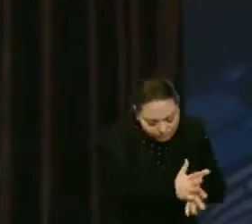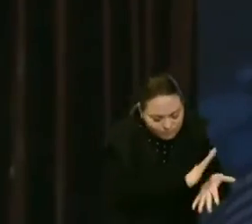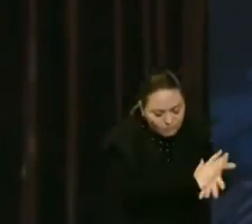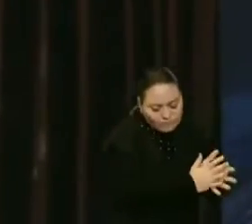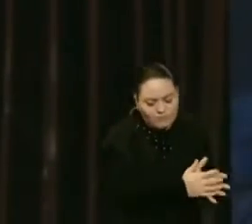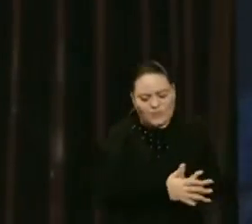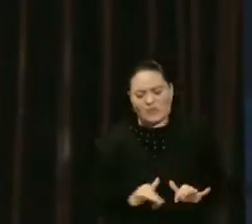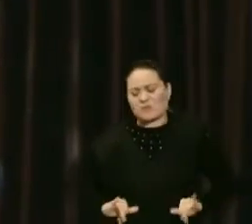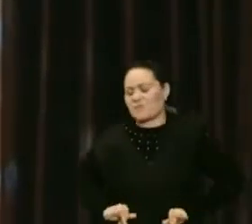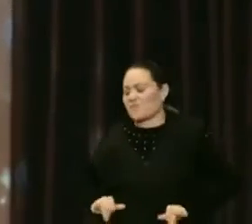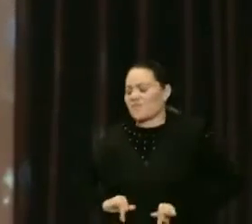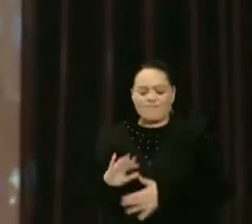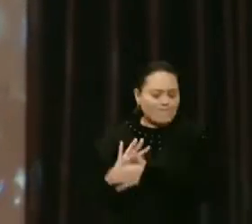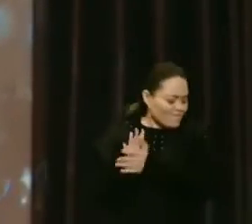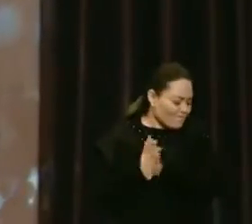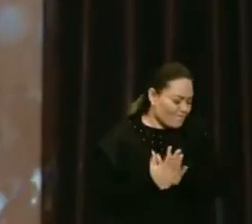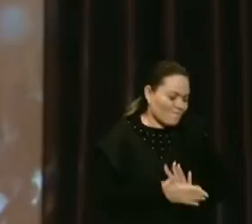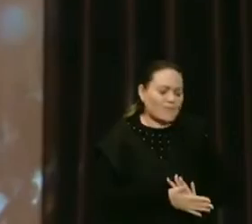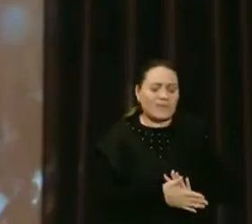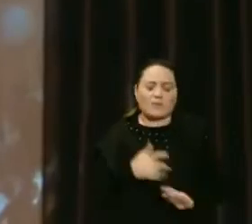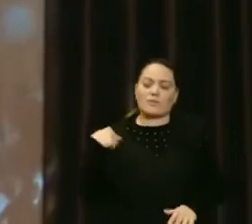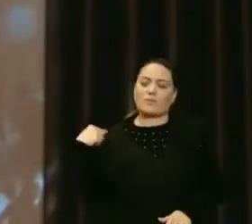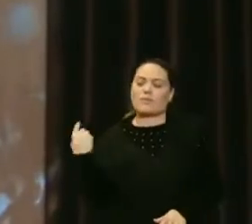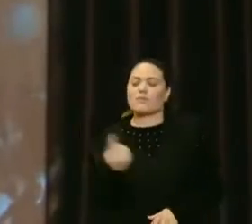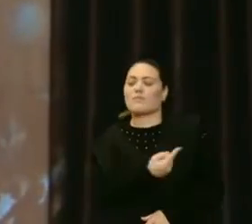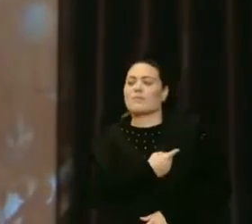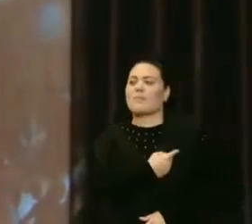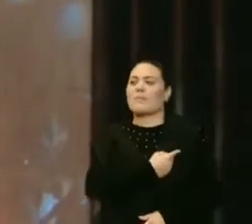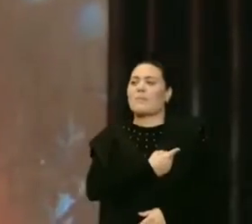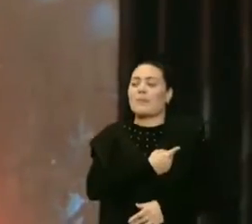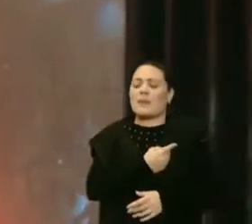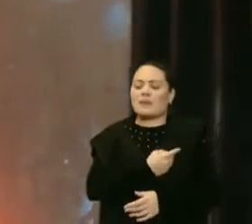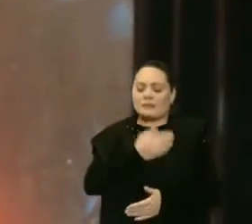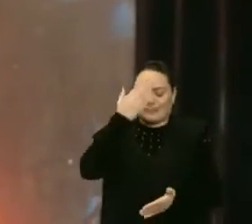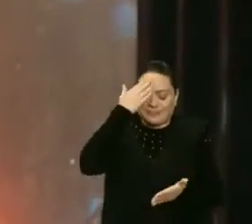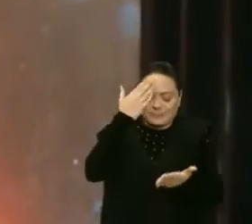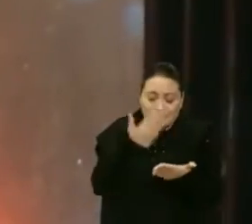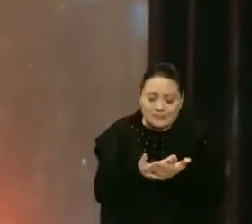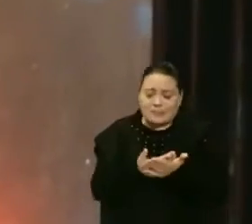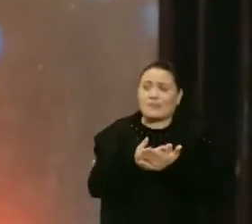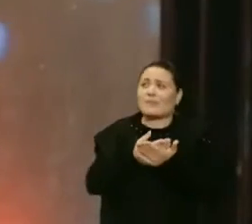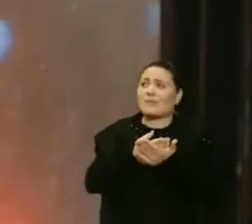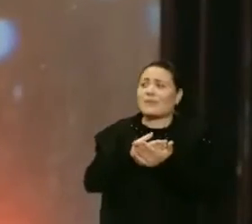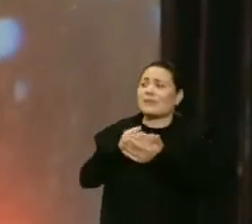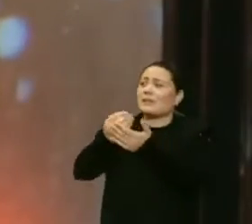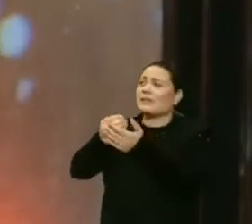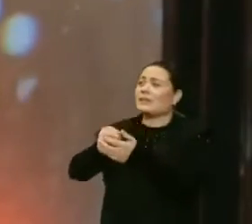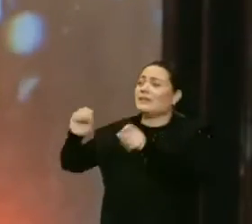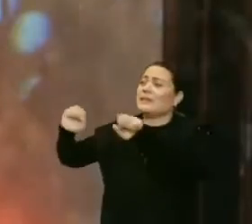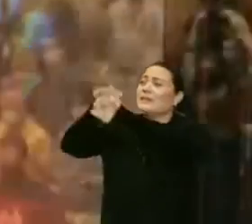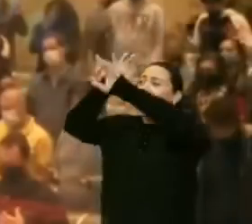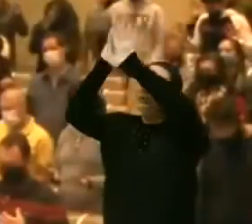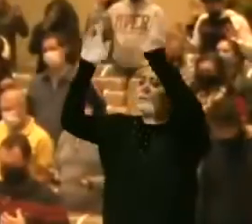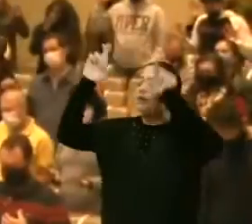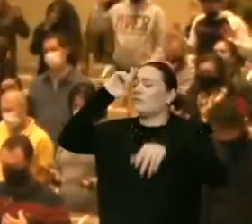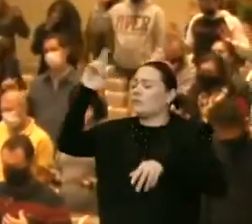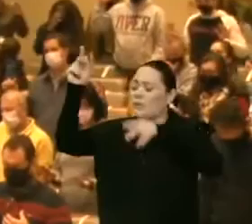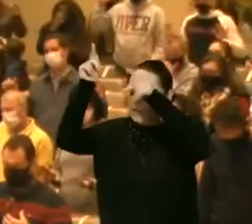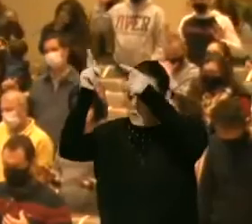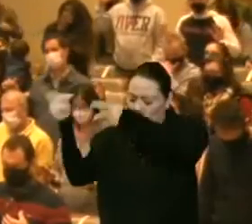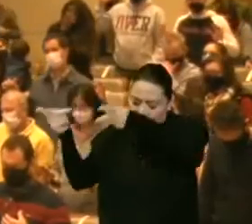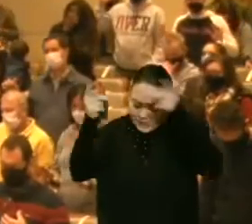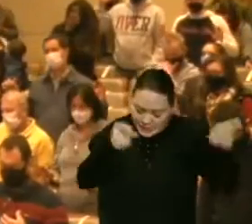sofrimento. Que os meus irmãos creiam e que a glória do Senhor nos visite neste lugar. Faz